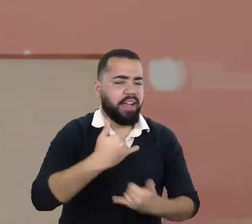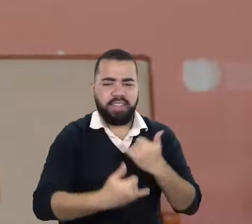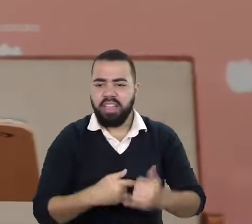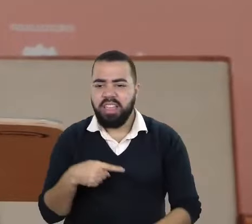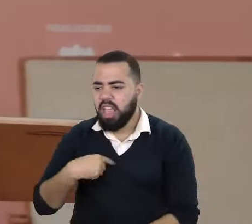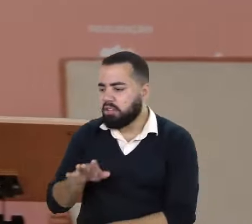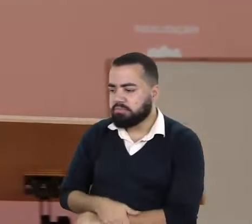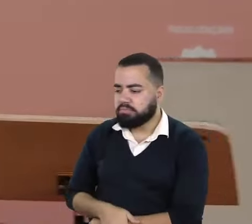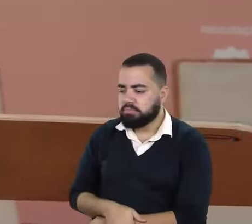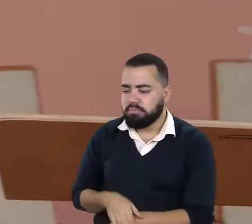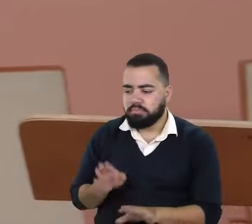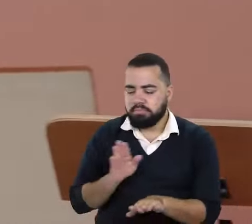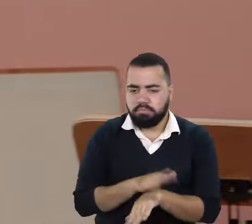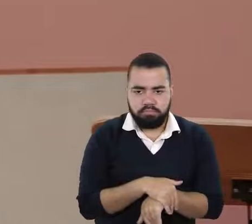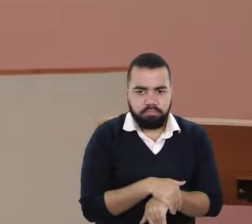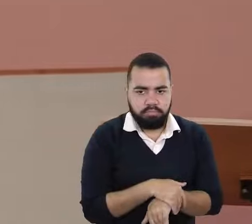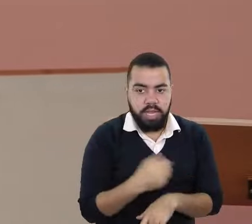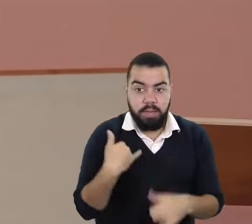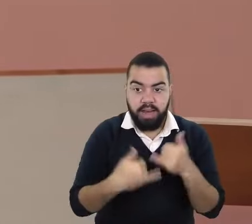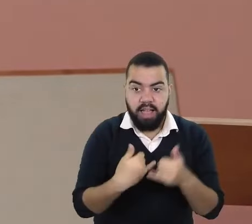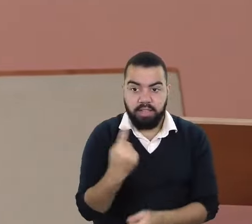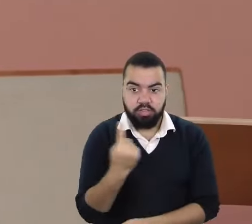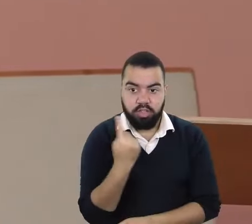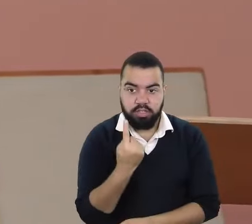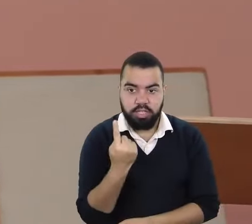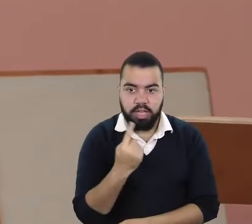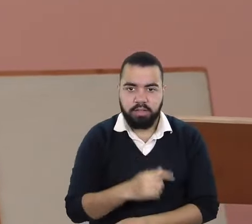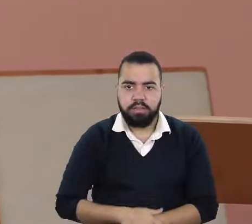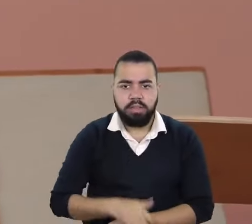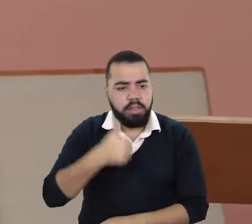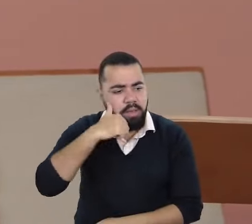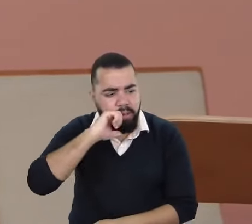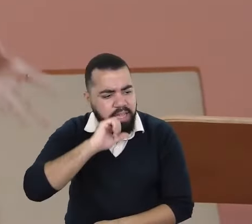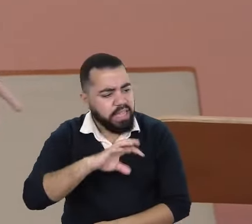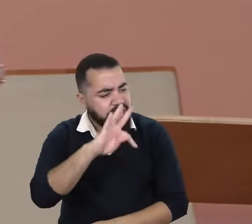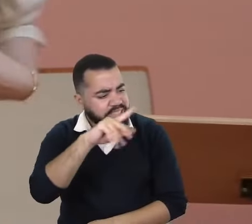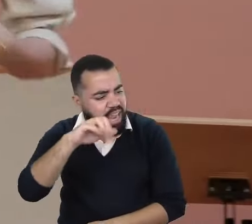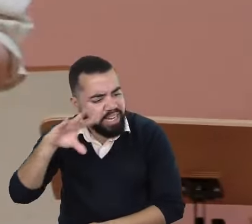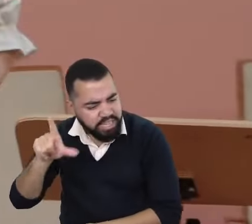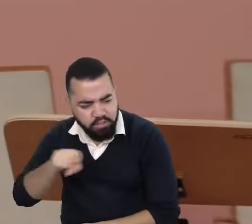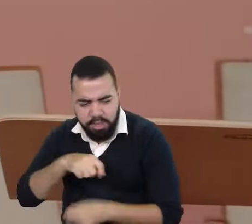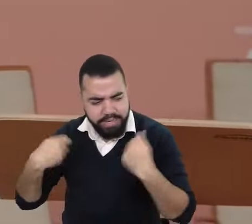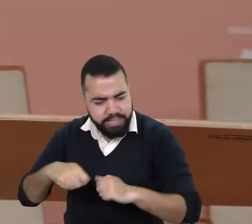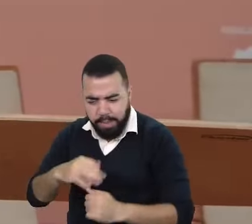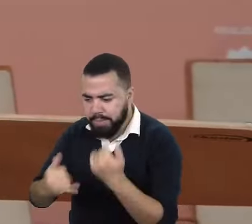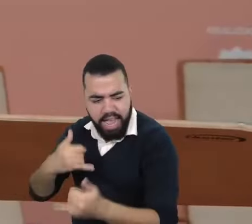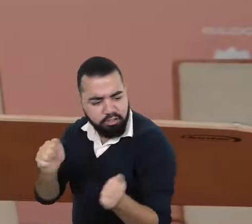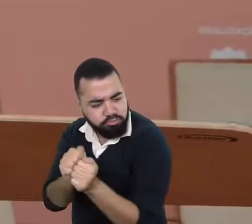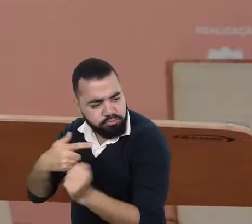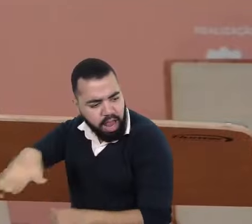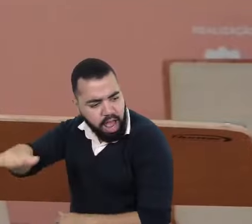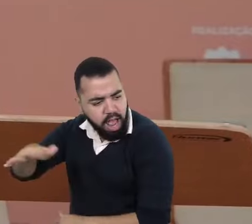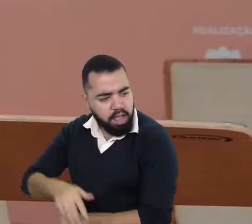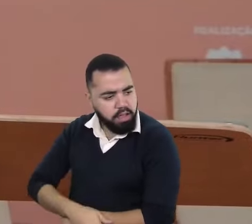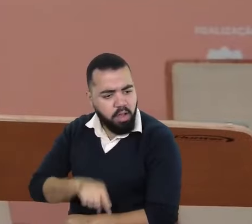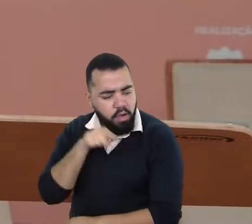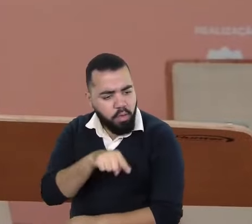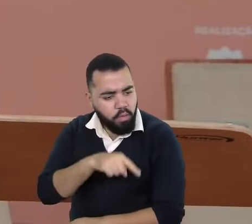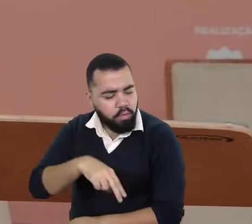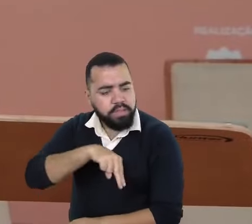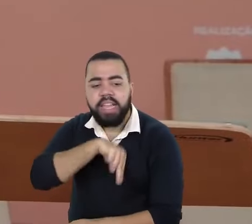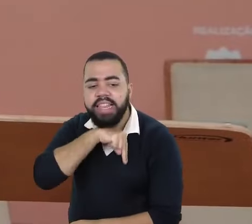não interagia, eu não brincava com elas, eu brincava sozinha. Aí minha mãe falava assim: Thalita, pelo amor de Deus, você tem que brincar com as crianças. Você é a